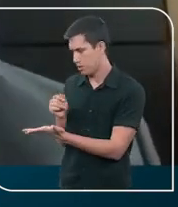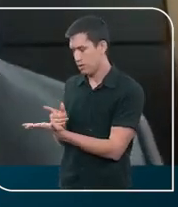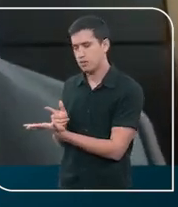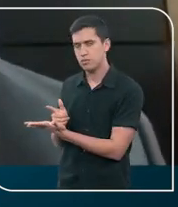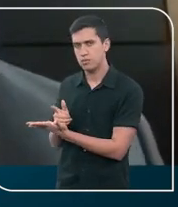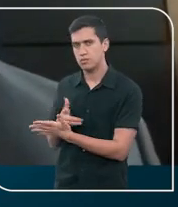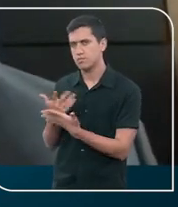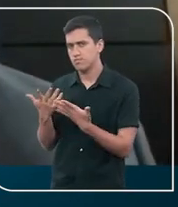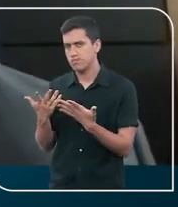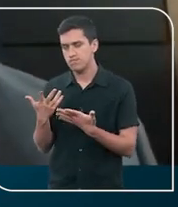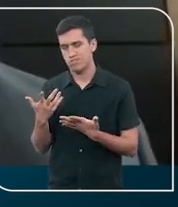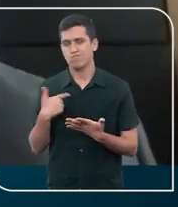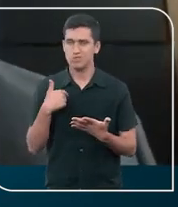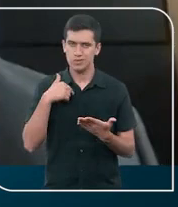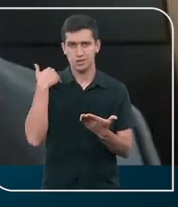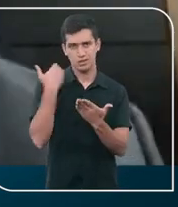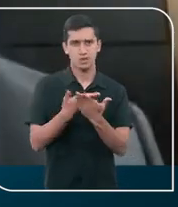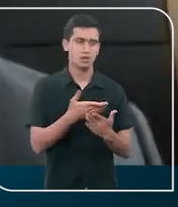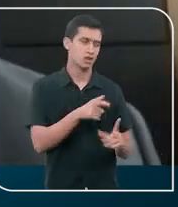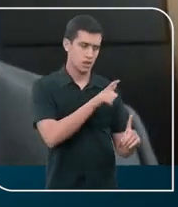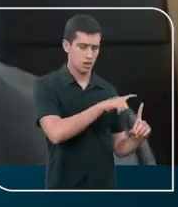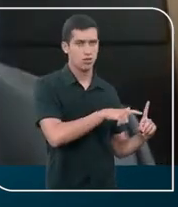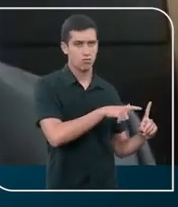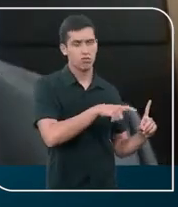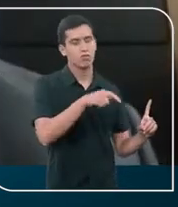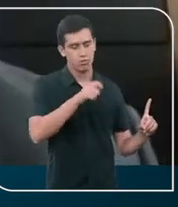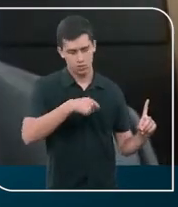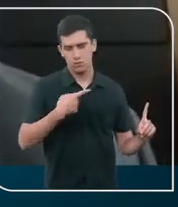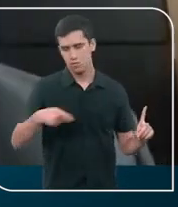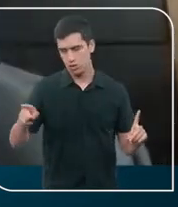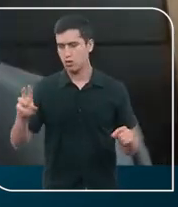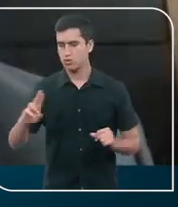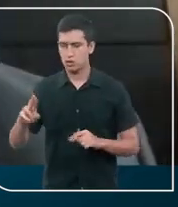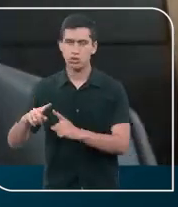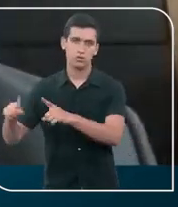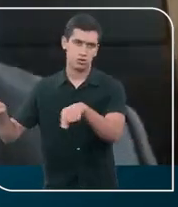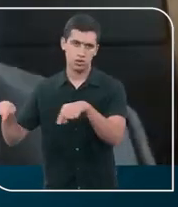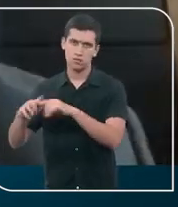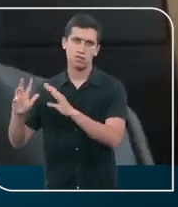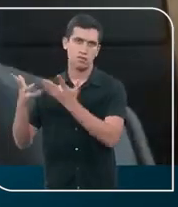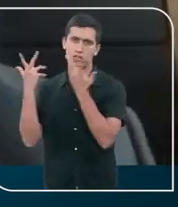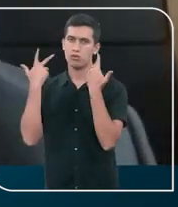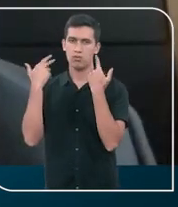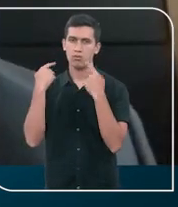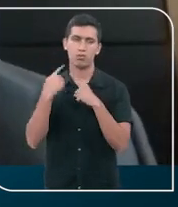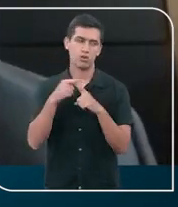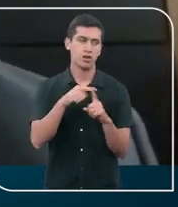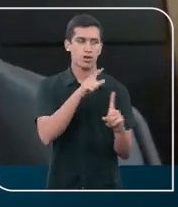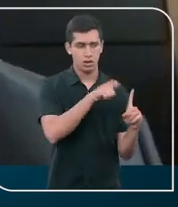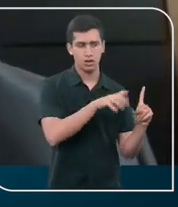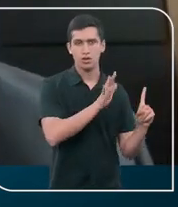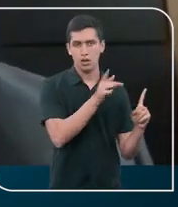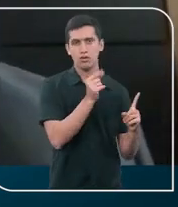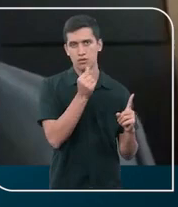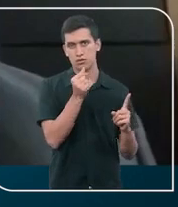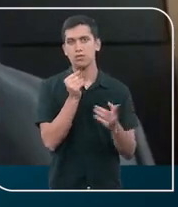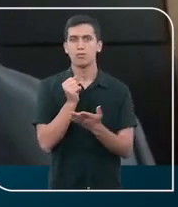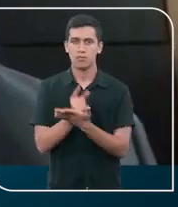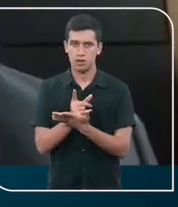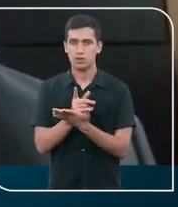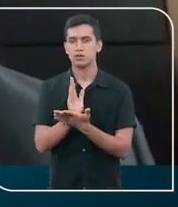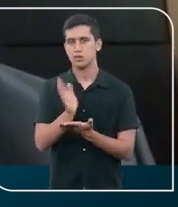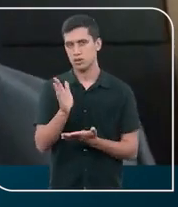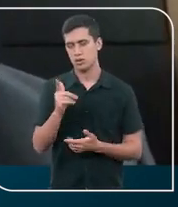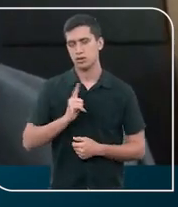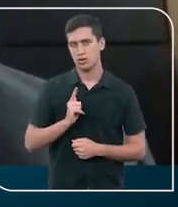sim utilizar a área, seria medida mais sensata, ele cumpriu lá a contrapartida dessa taxa adicional de